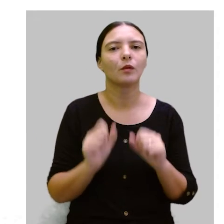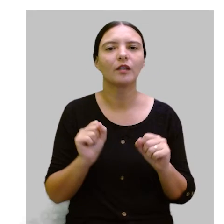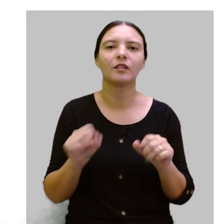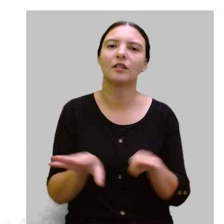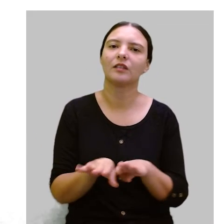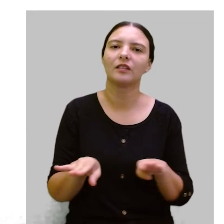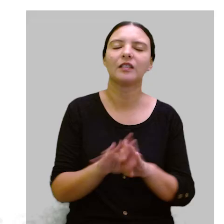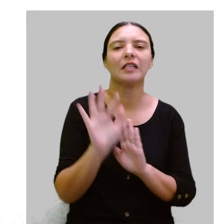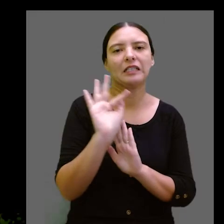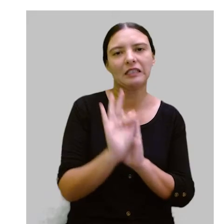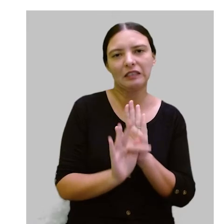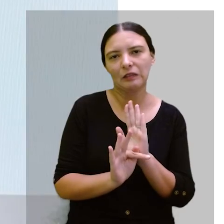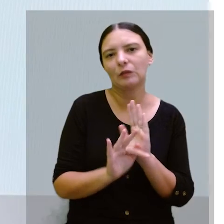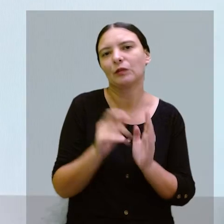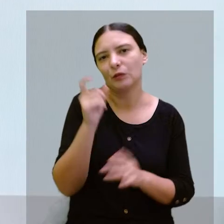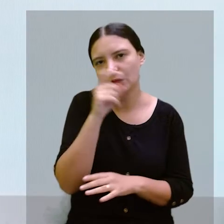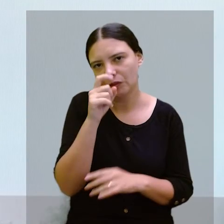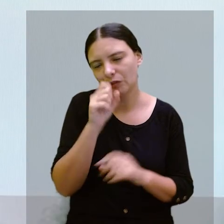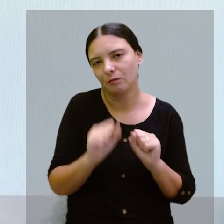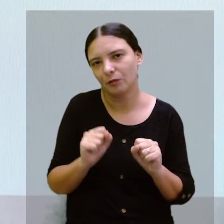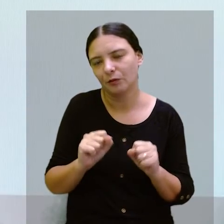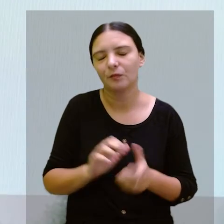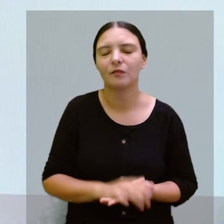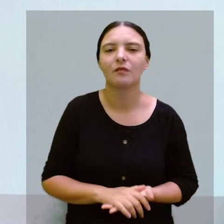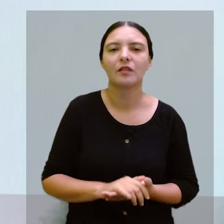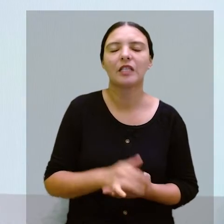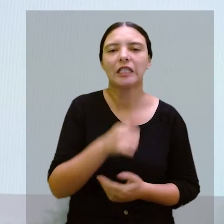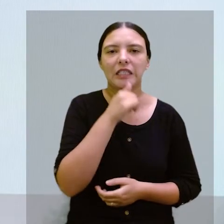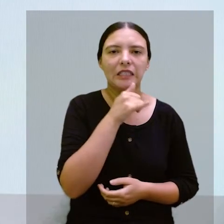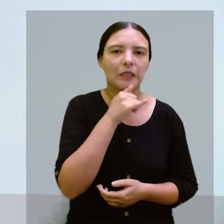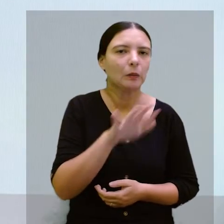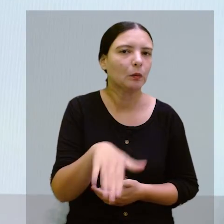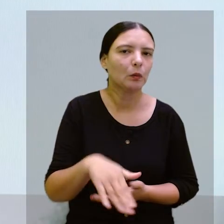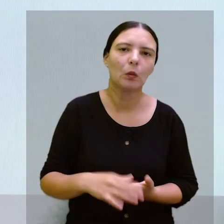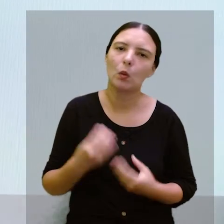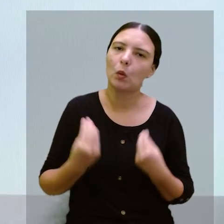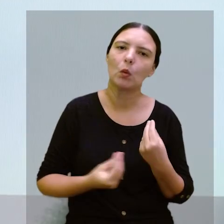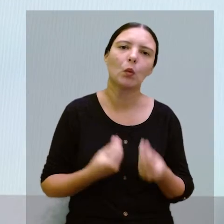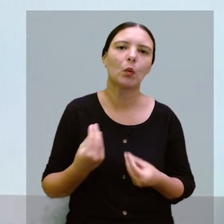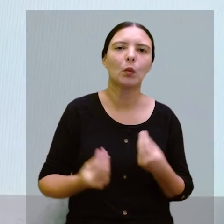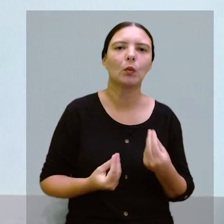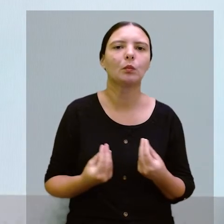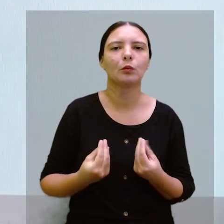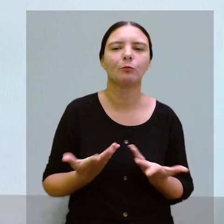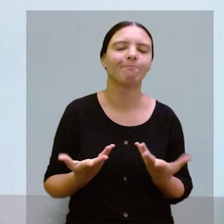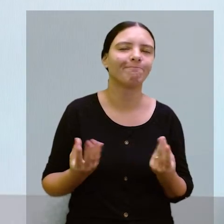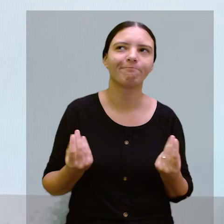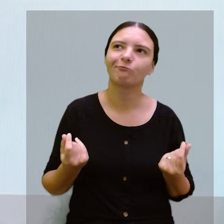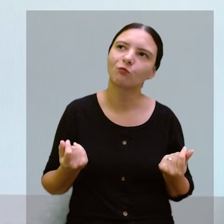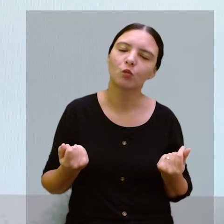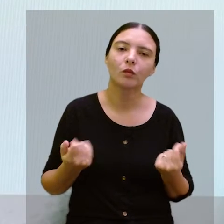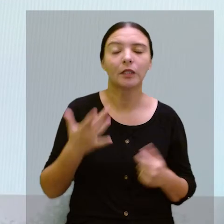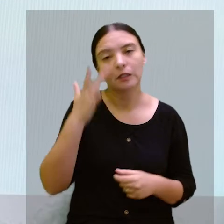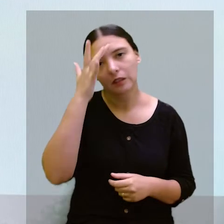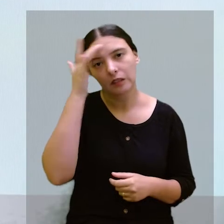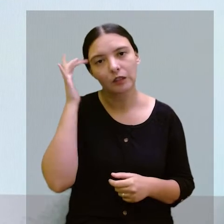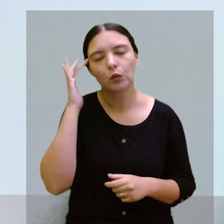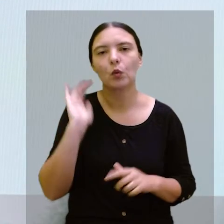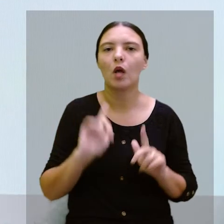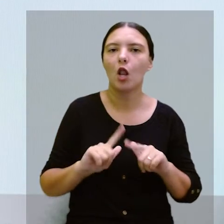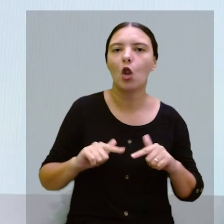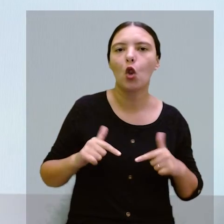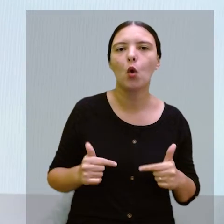por esses textos ficcionais, não é? Como que seria ser, por exemplo, alguém que luta